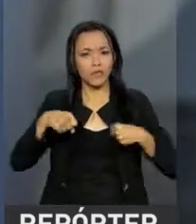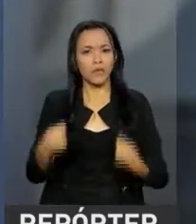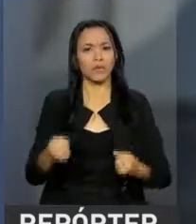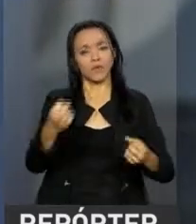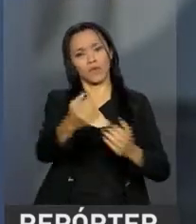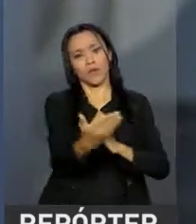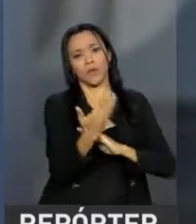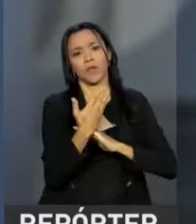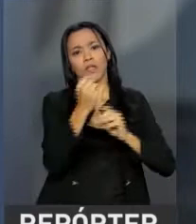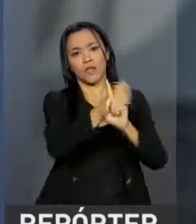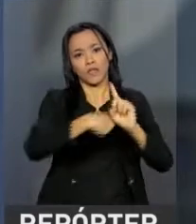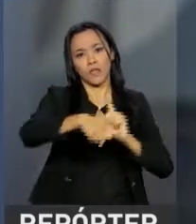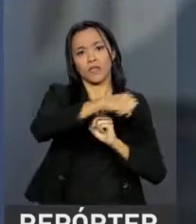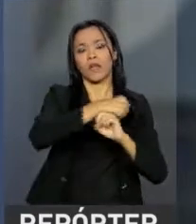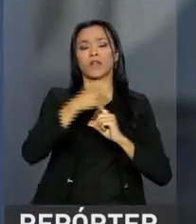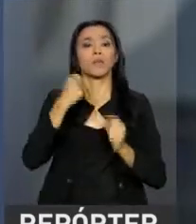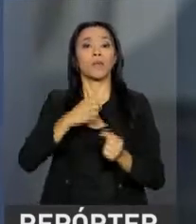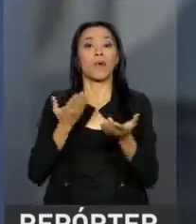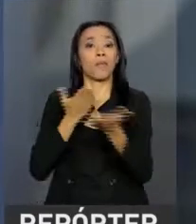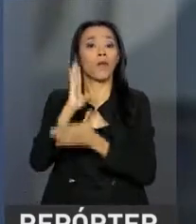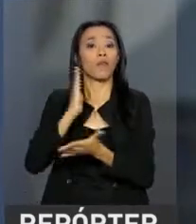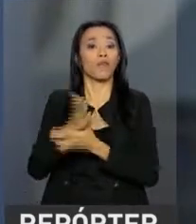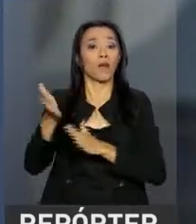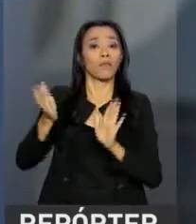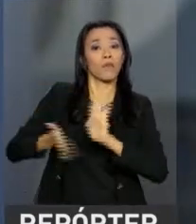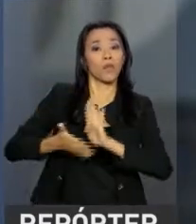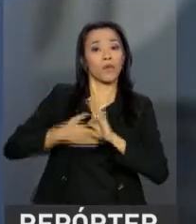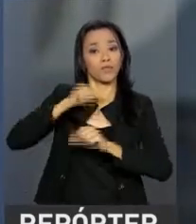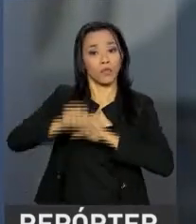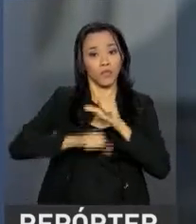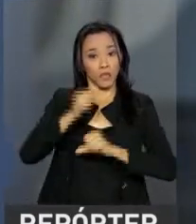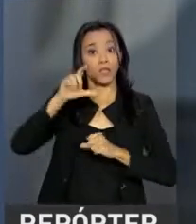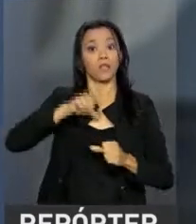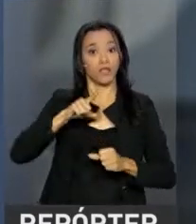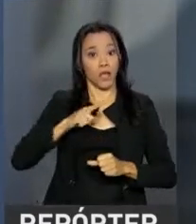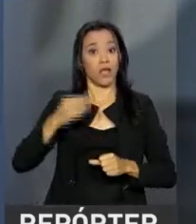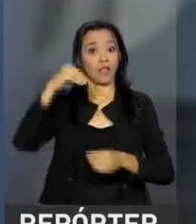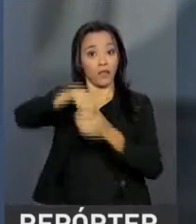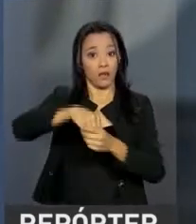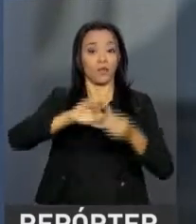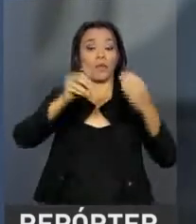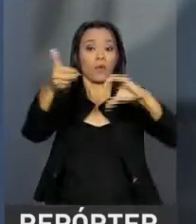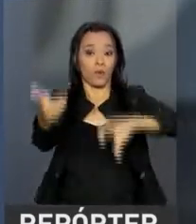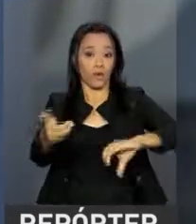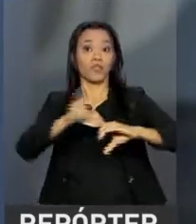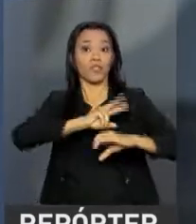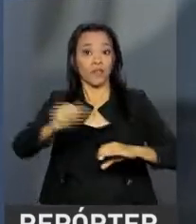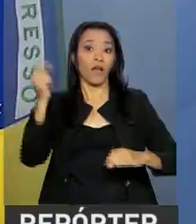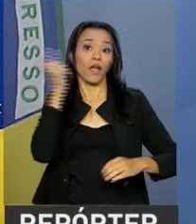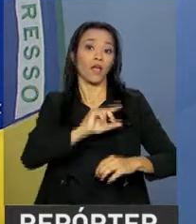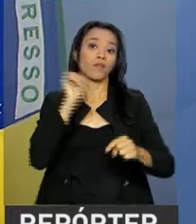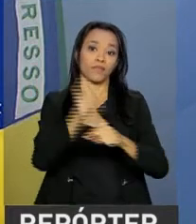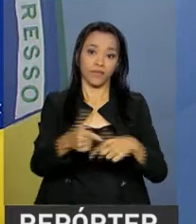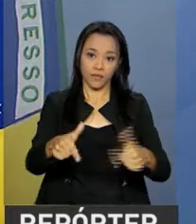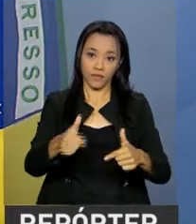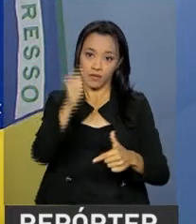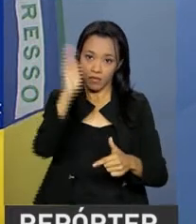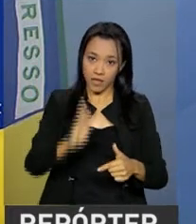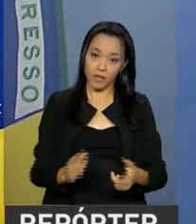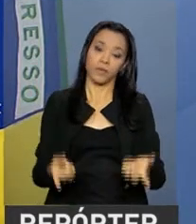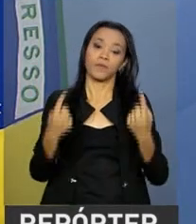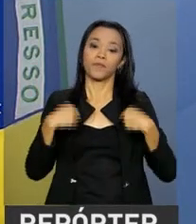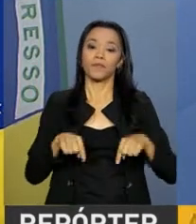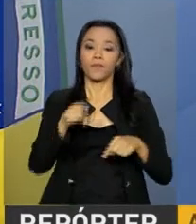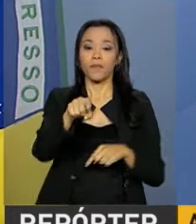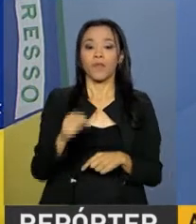para a aprovação de reformas que estão no congresso nacional que vão gerar empregos no país o compromisso do governo federal